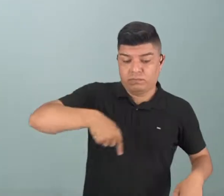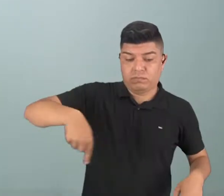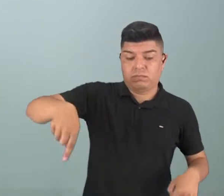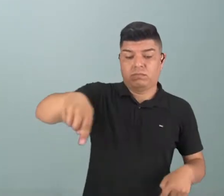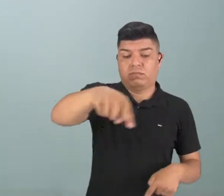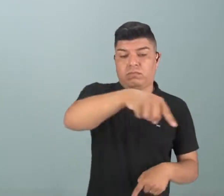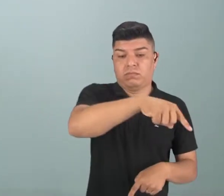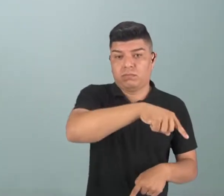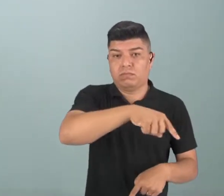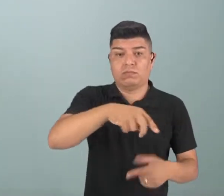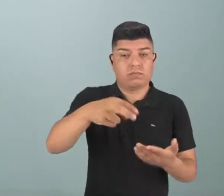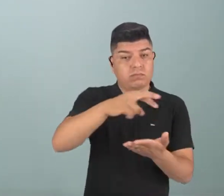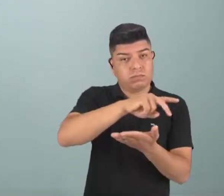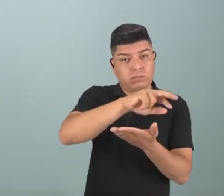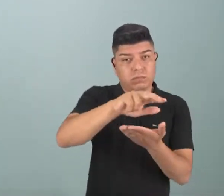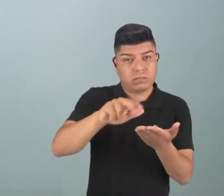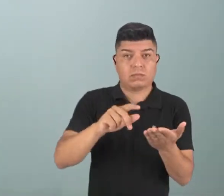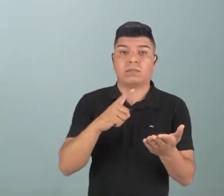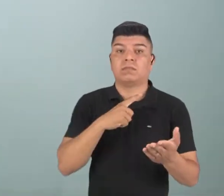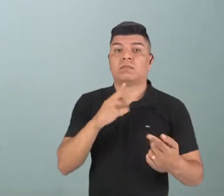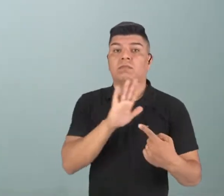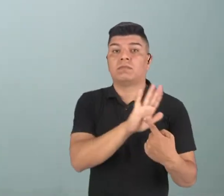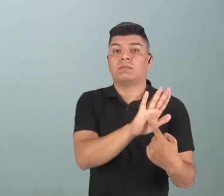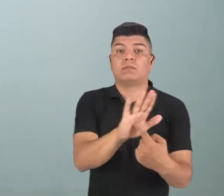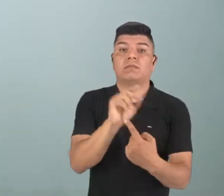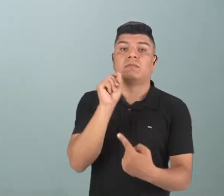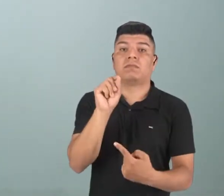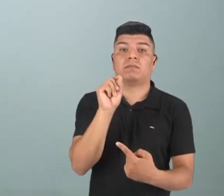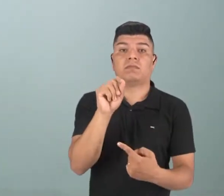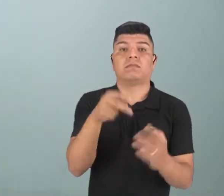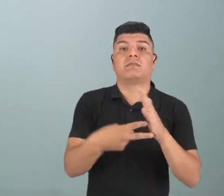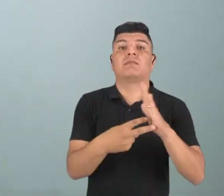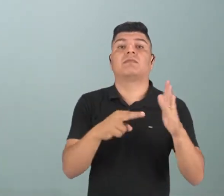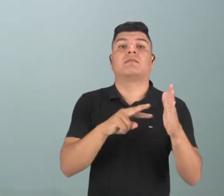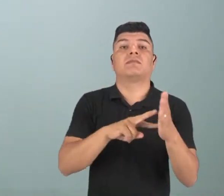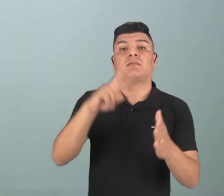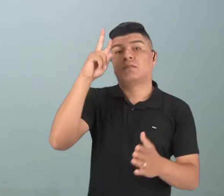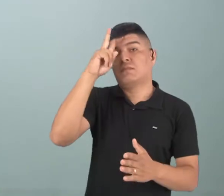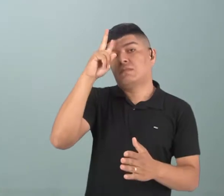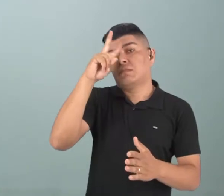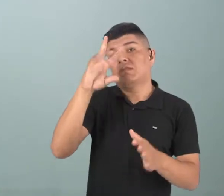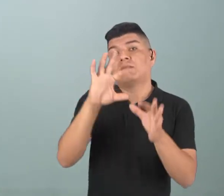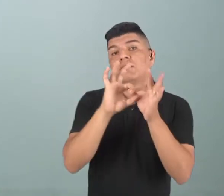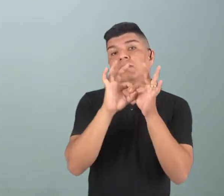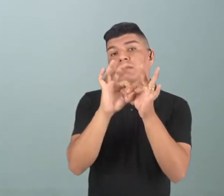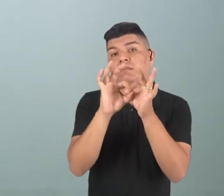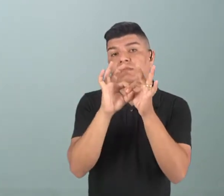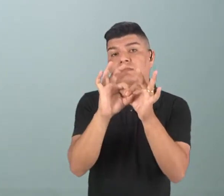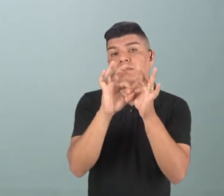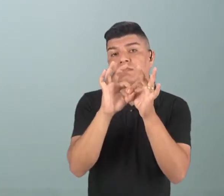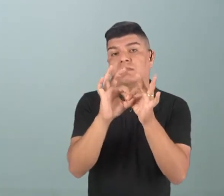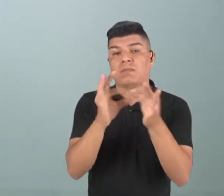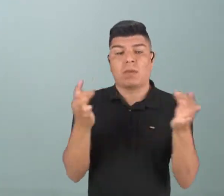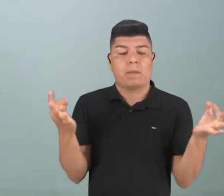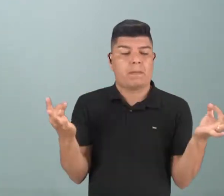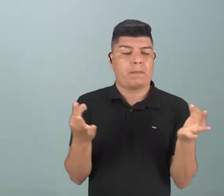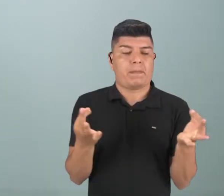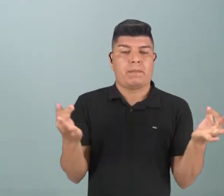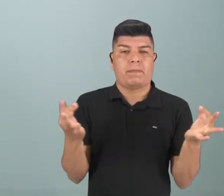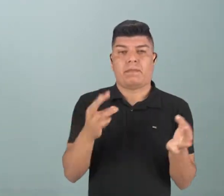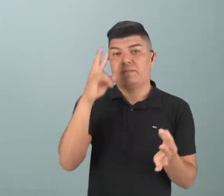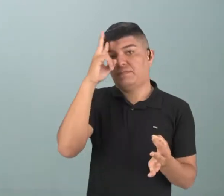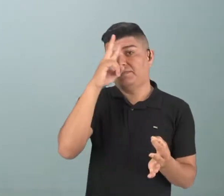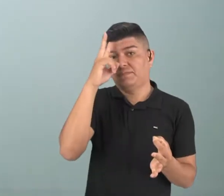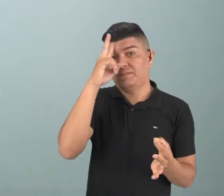de triângulo, porque esses símbolos geométricos, eles lembram união, eles lembram a perfeição,